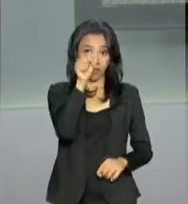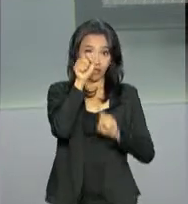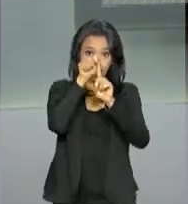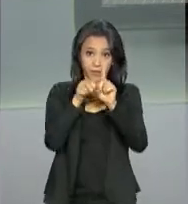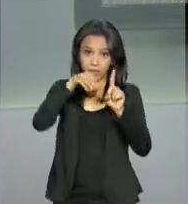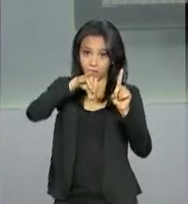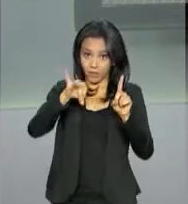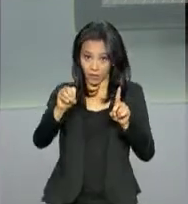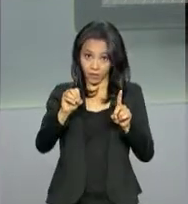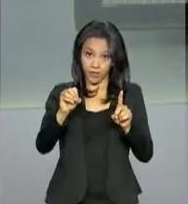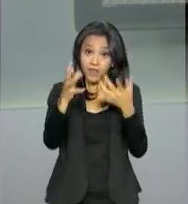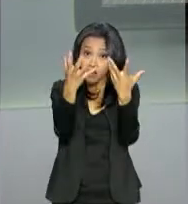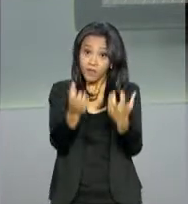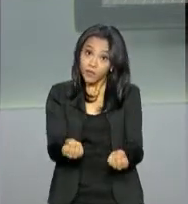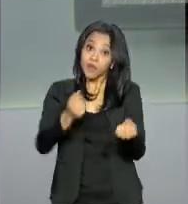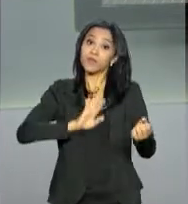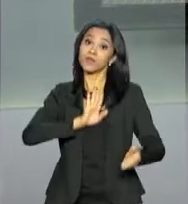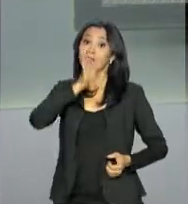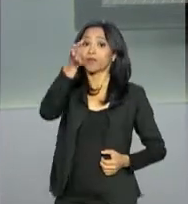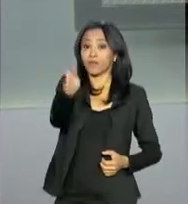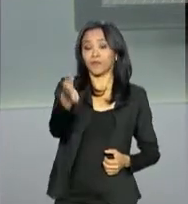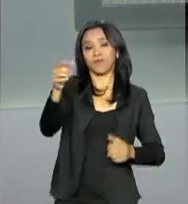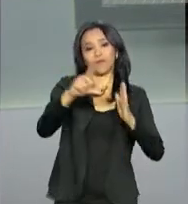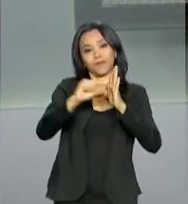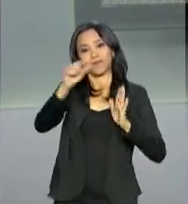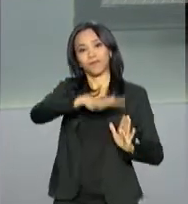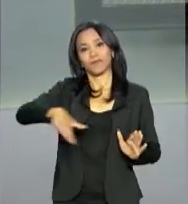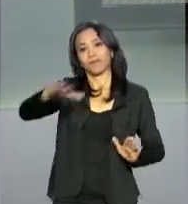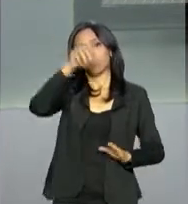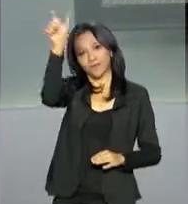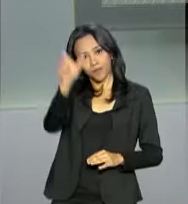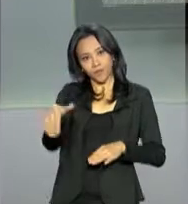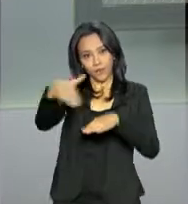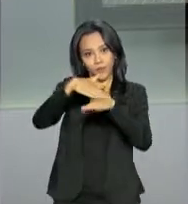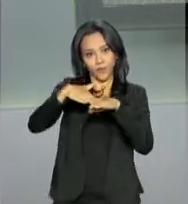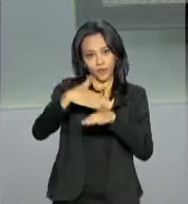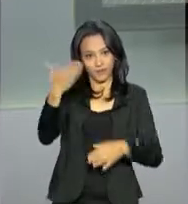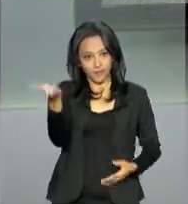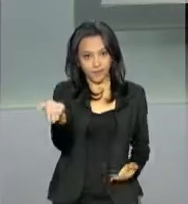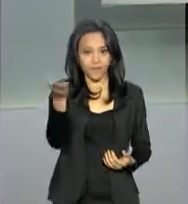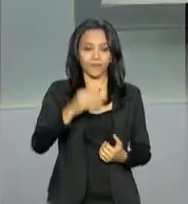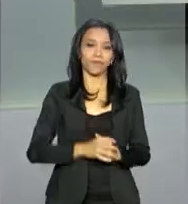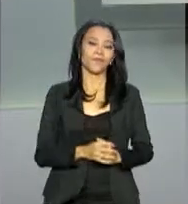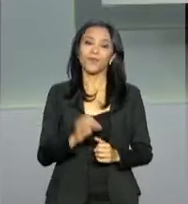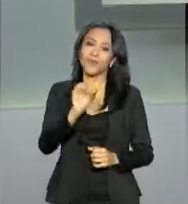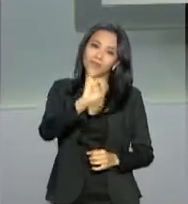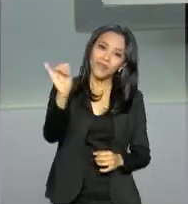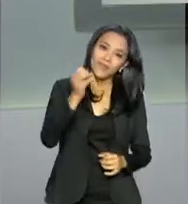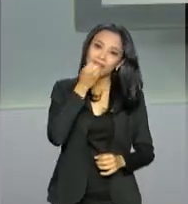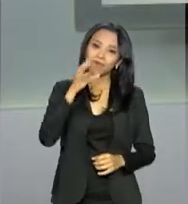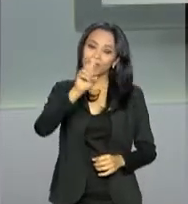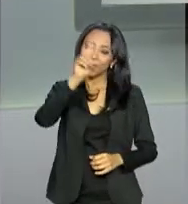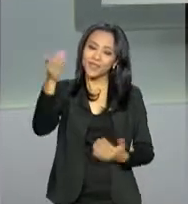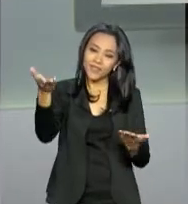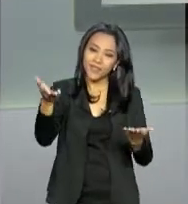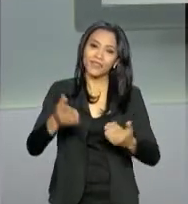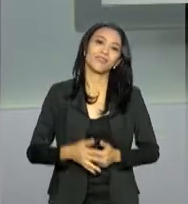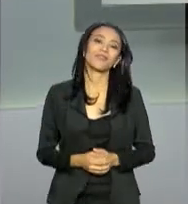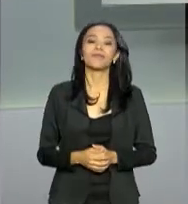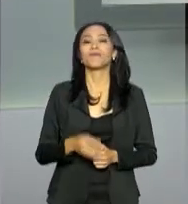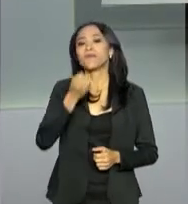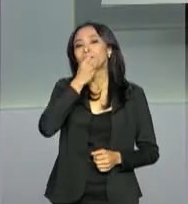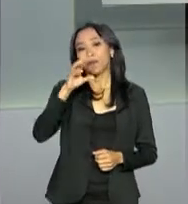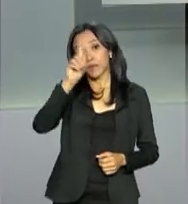17 de maio. E vamos direto ao Palácio do Planalto conversar com a repórter Márcia Fernandes. Olá, Marcinha, bom dia. Bom